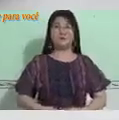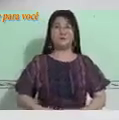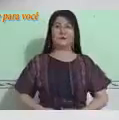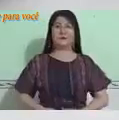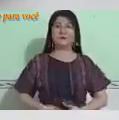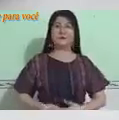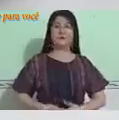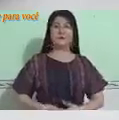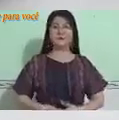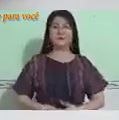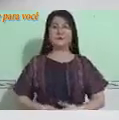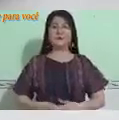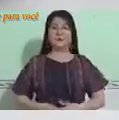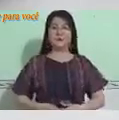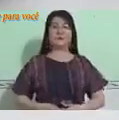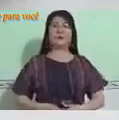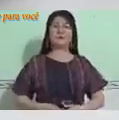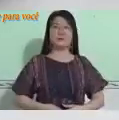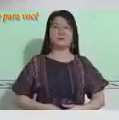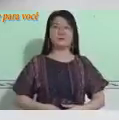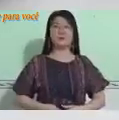água fervida morna.